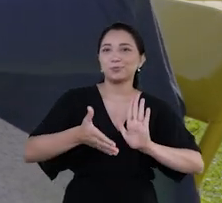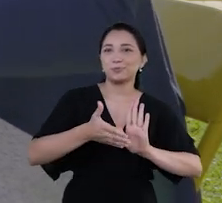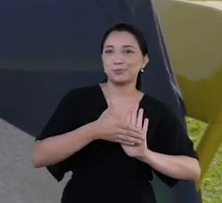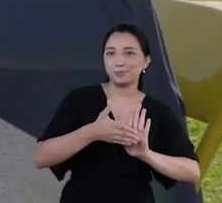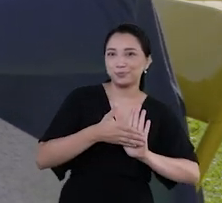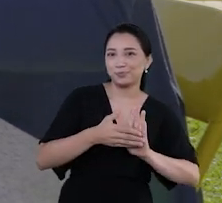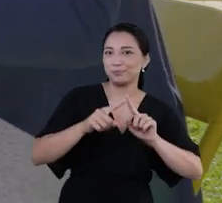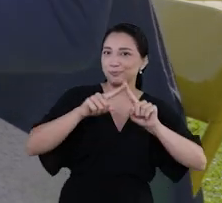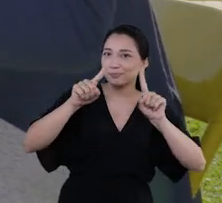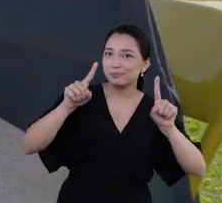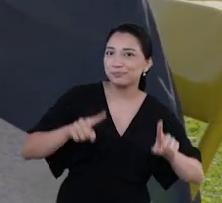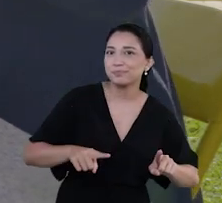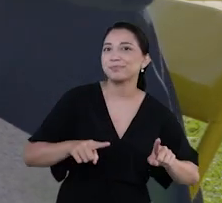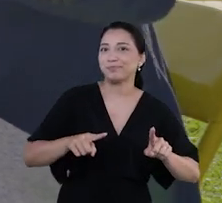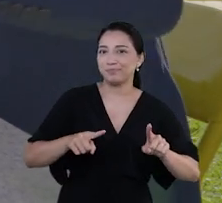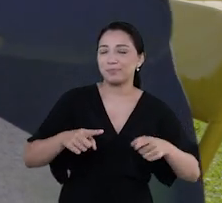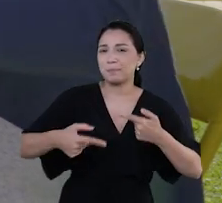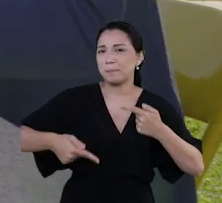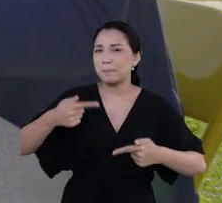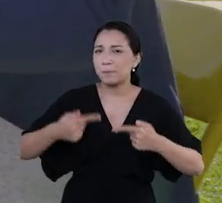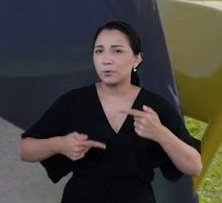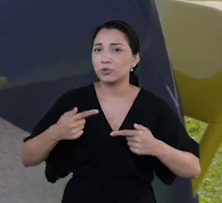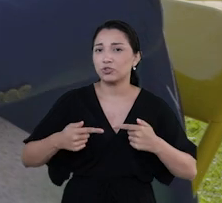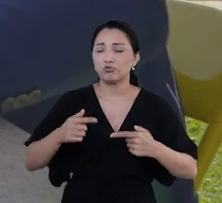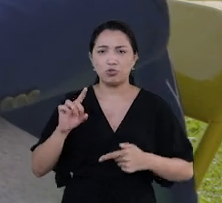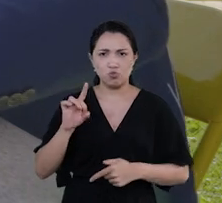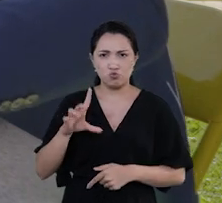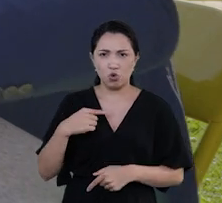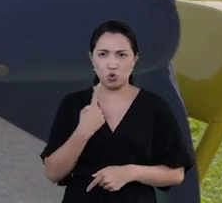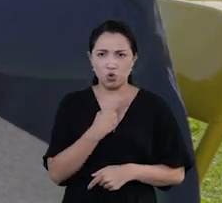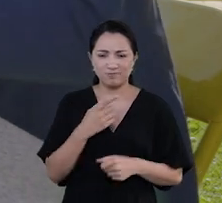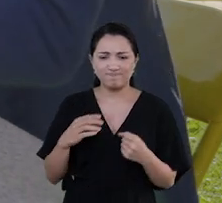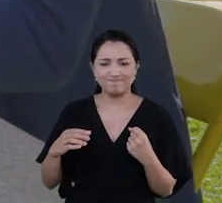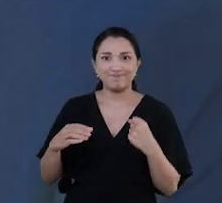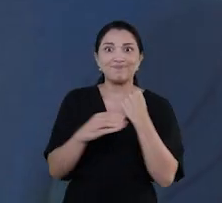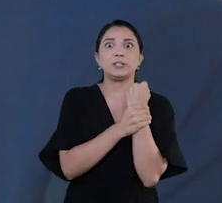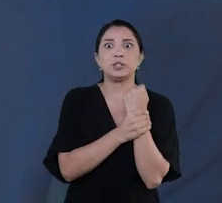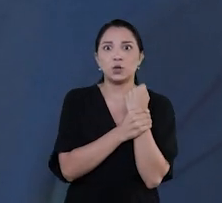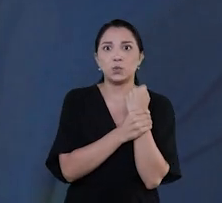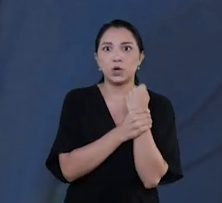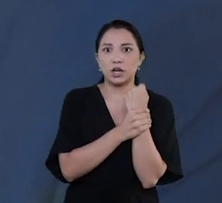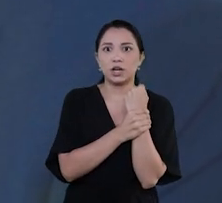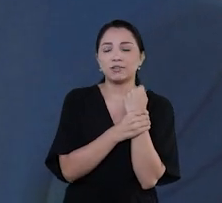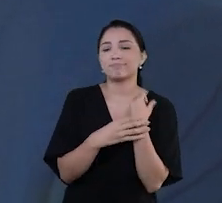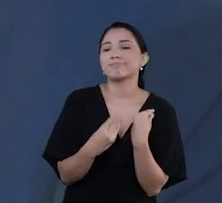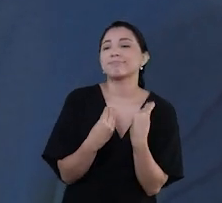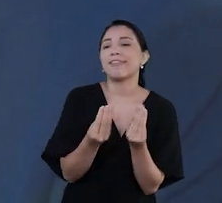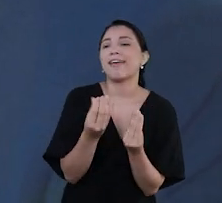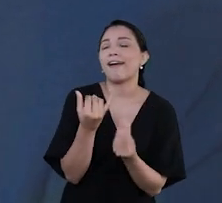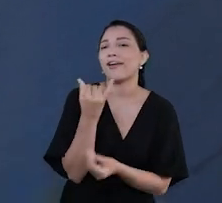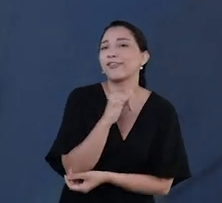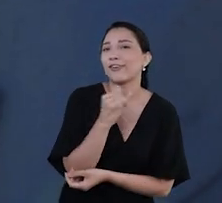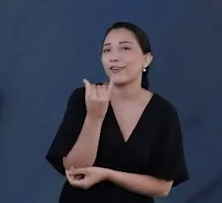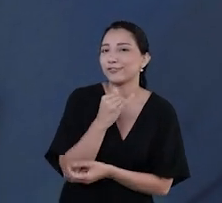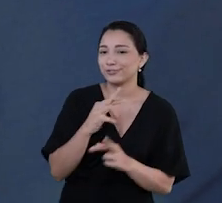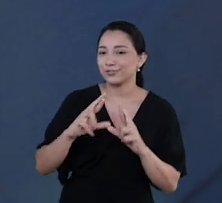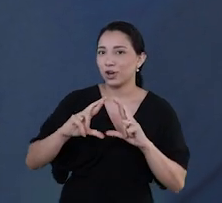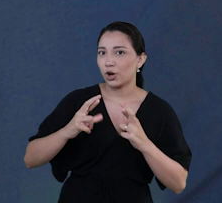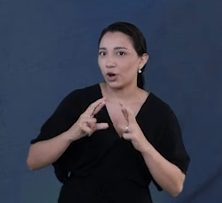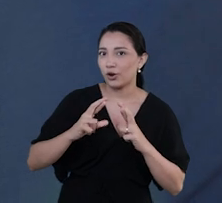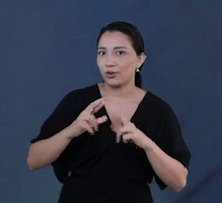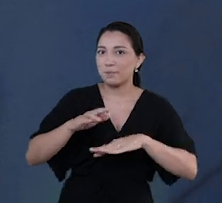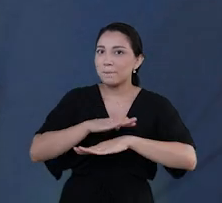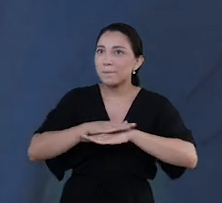permite com que a gente possa não apenas garantir e a a oferta de energia sustentável através de